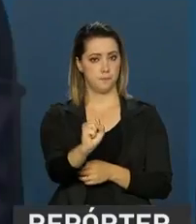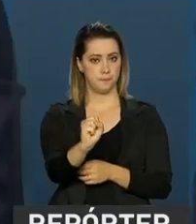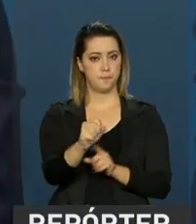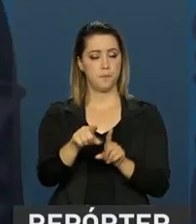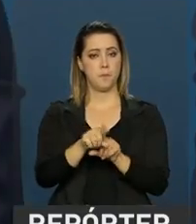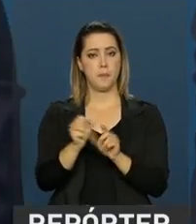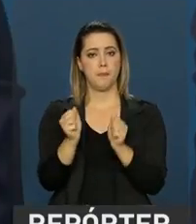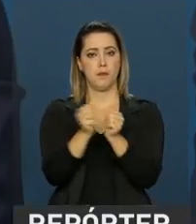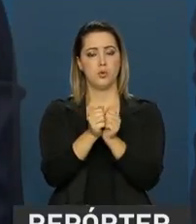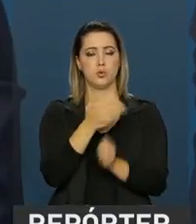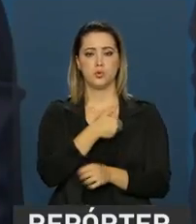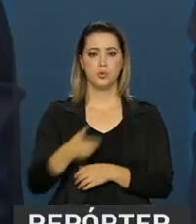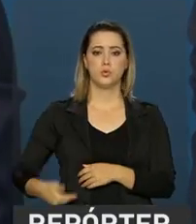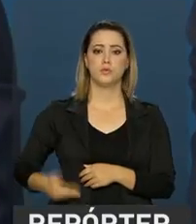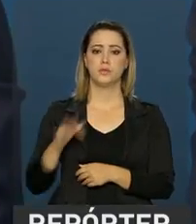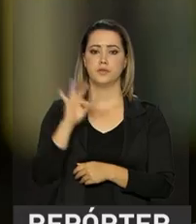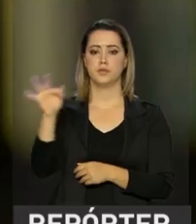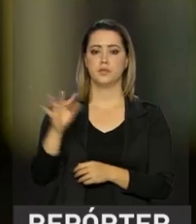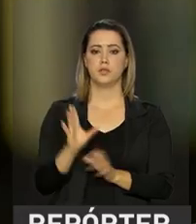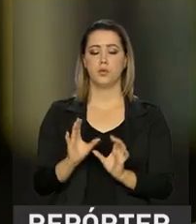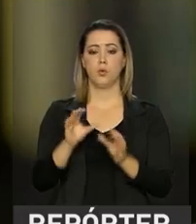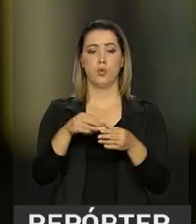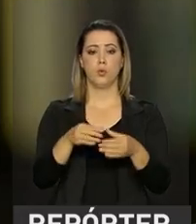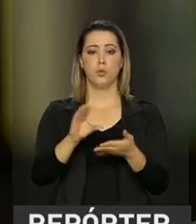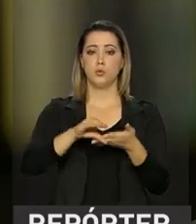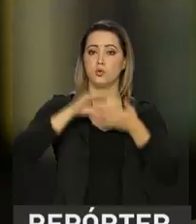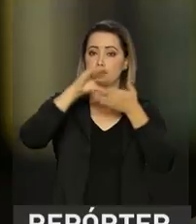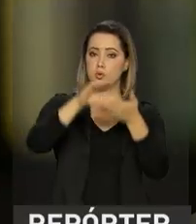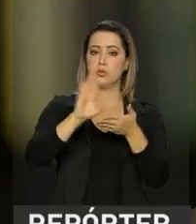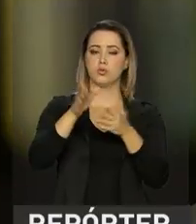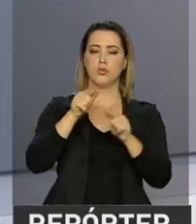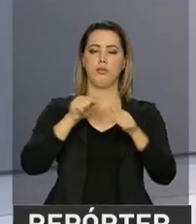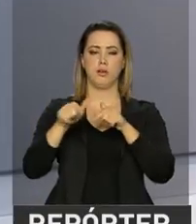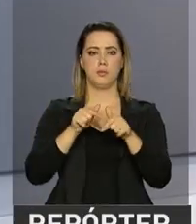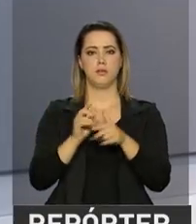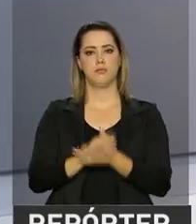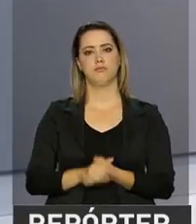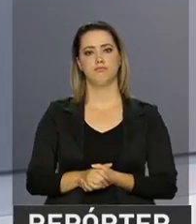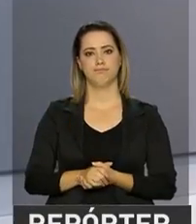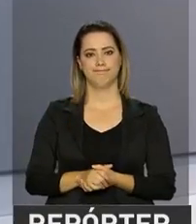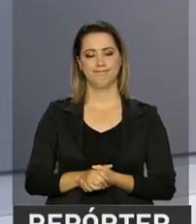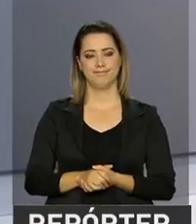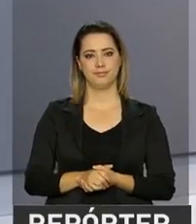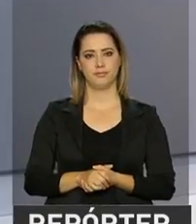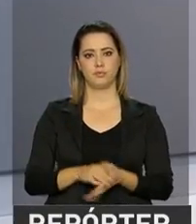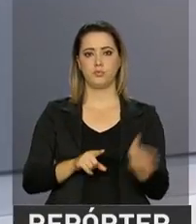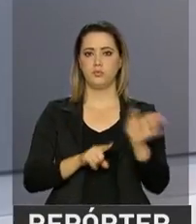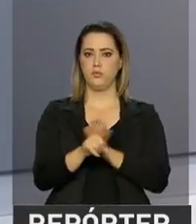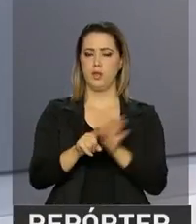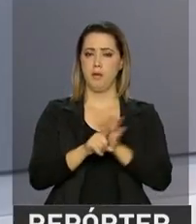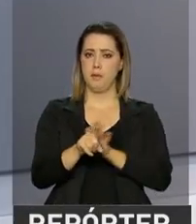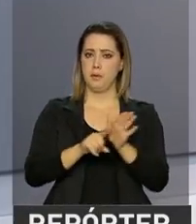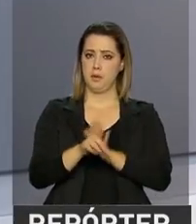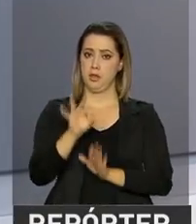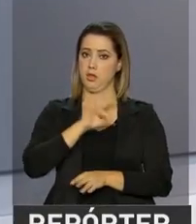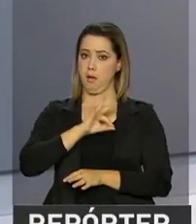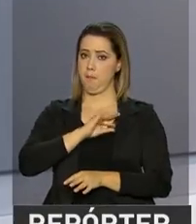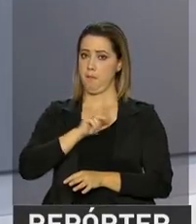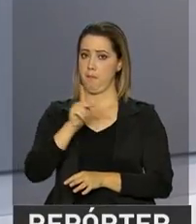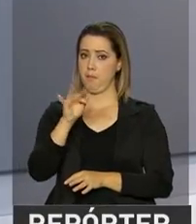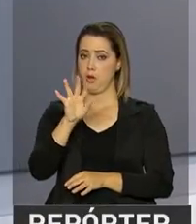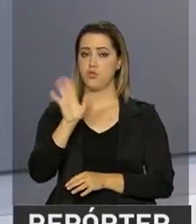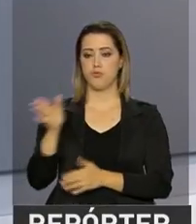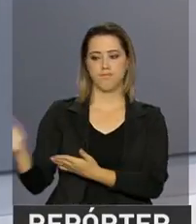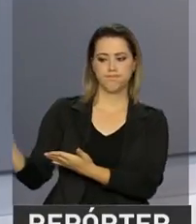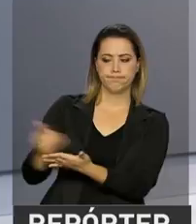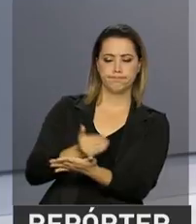Social junto ao governo federal. O Conselhão está agindo. A Operação Lava Jato recuperou mais valores